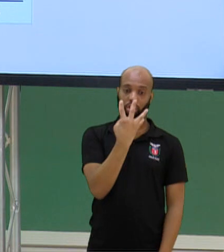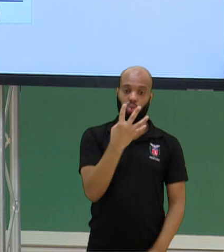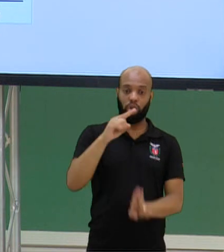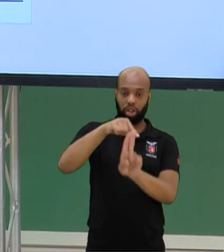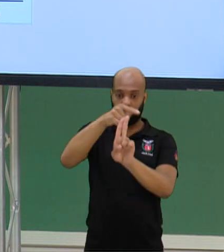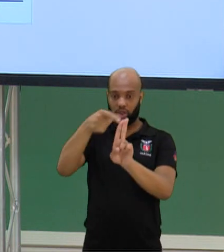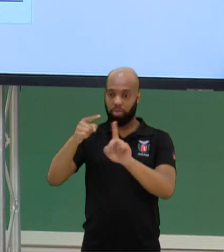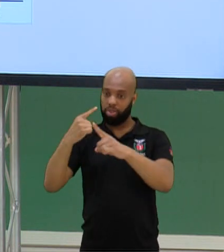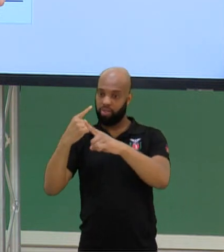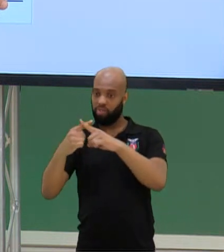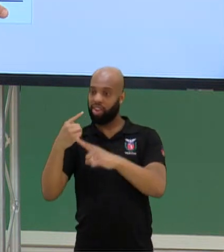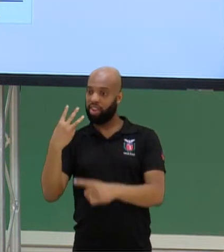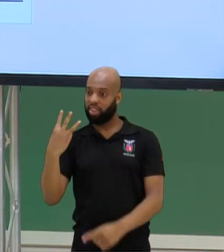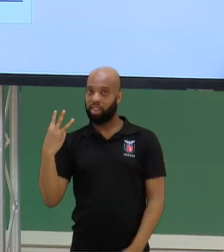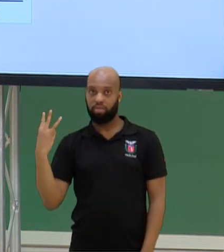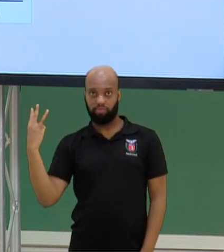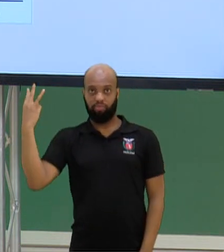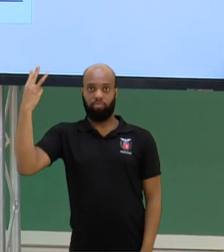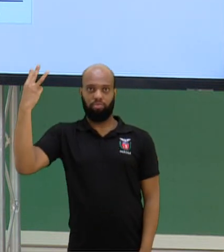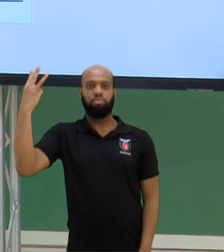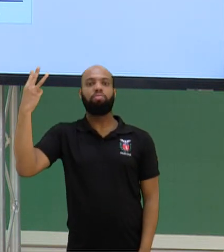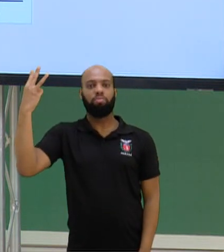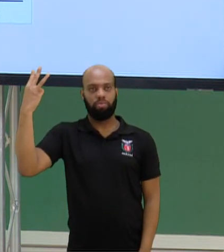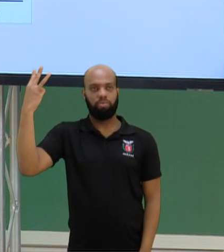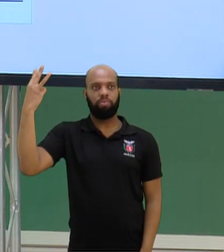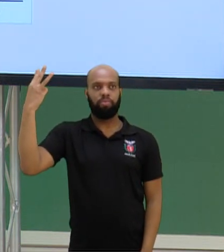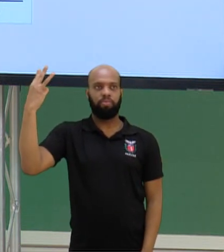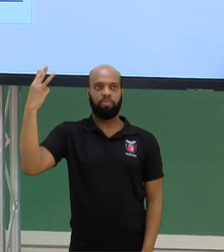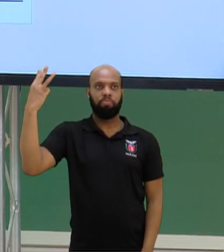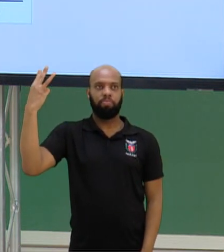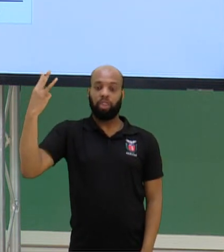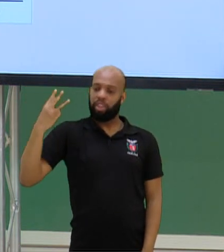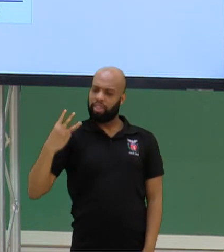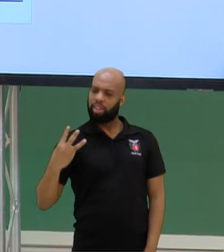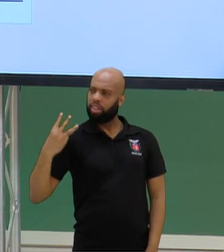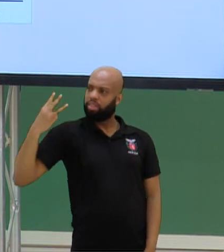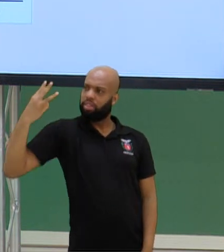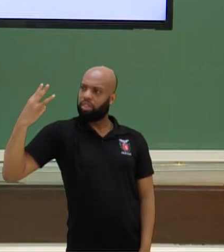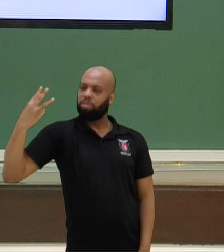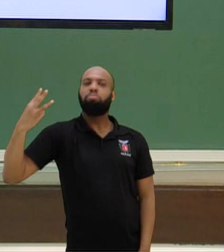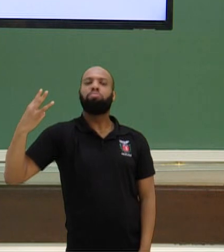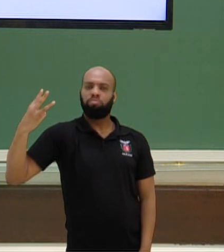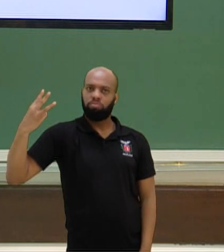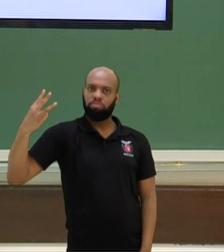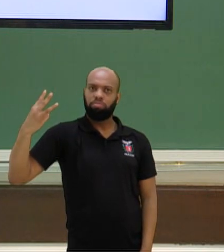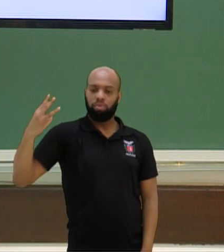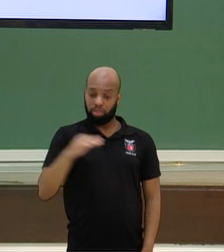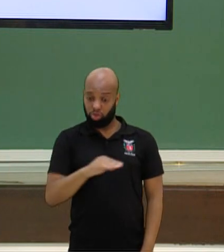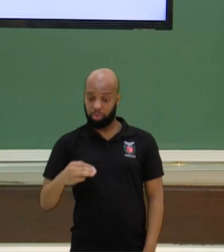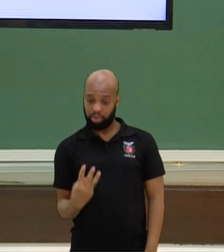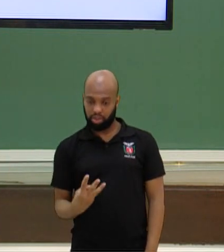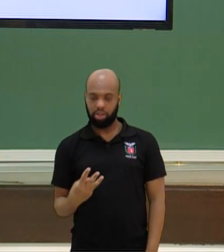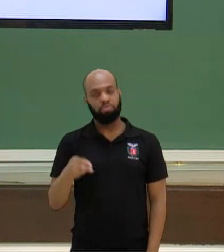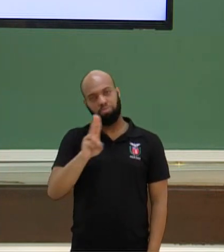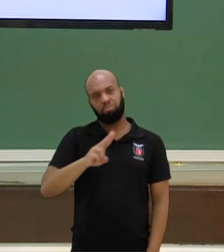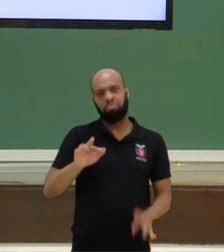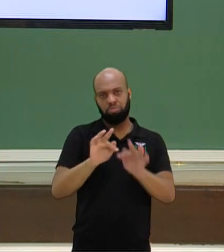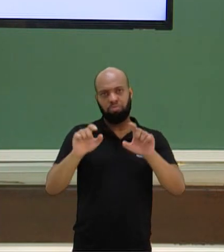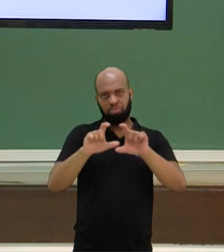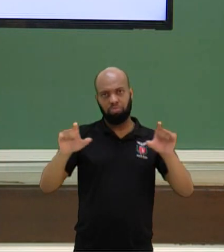que é o raio, elevado ao cubo, elevado a 3, né? Divididos por 3. Então, aplicação de fórmula.